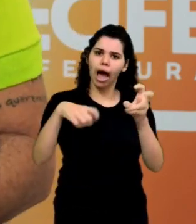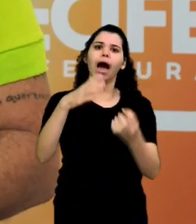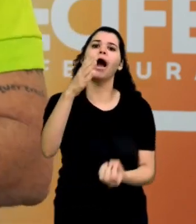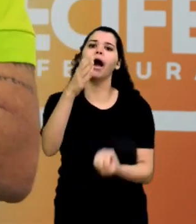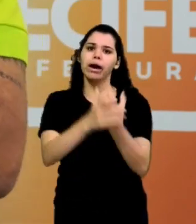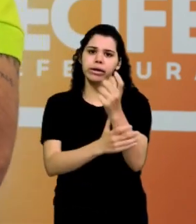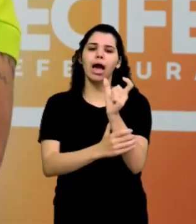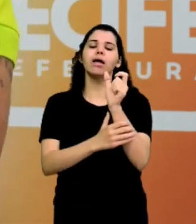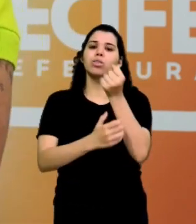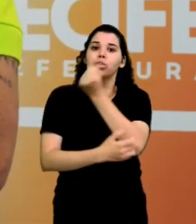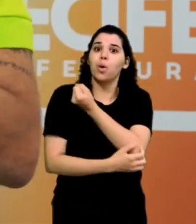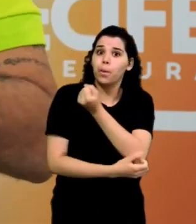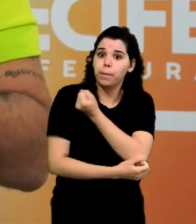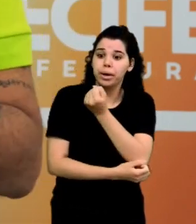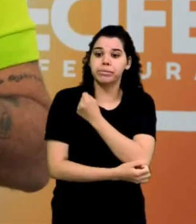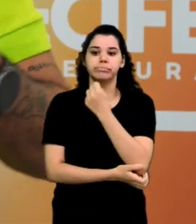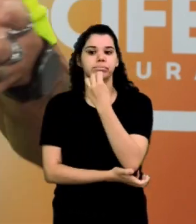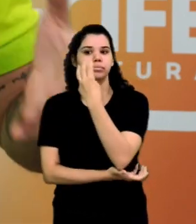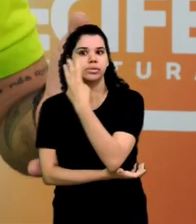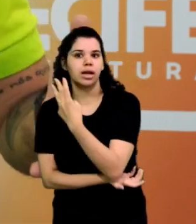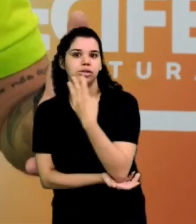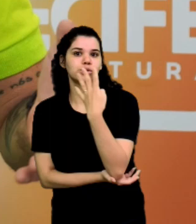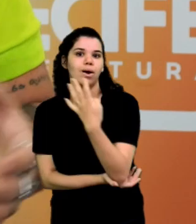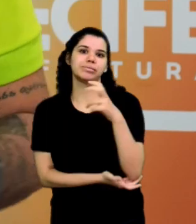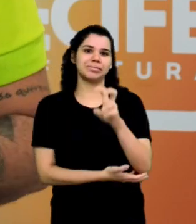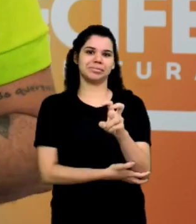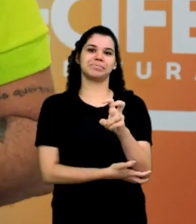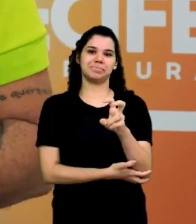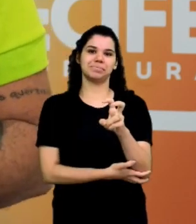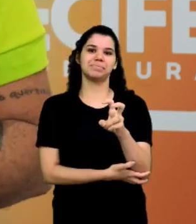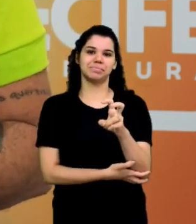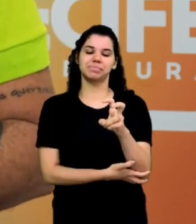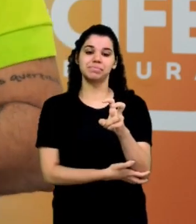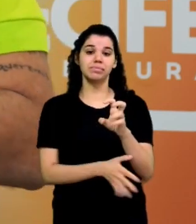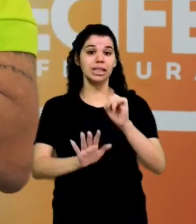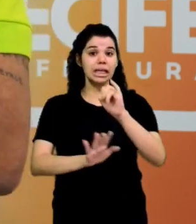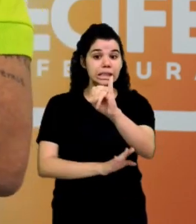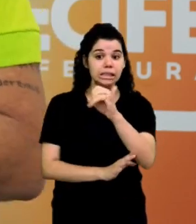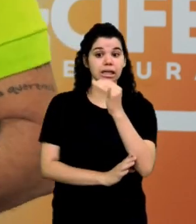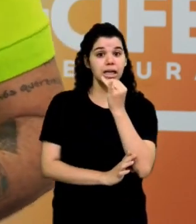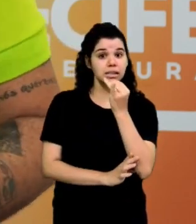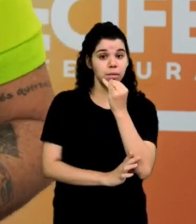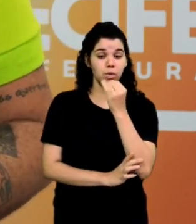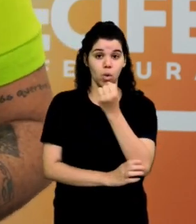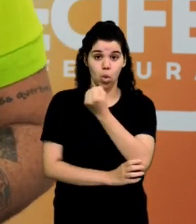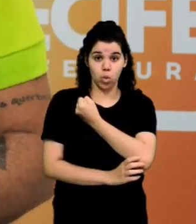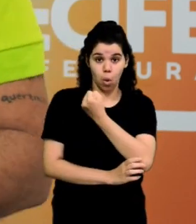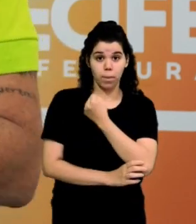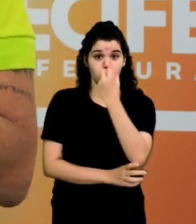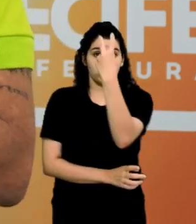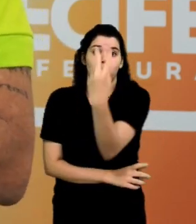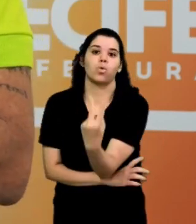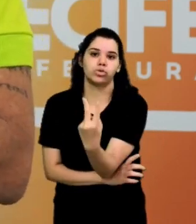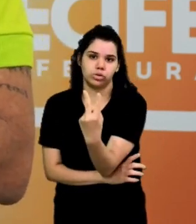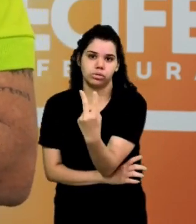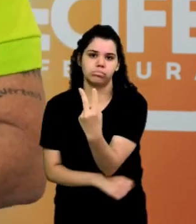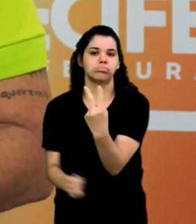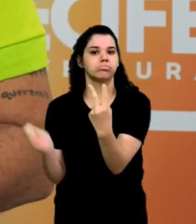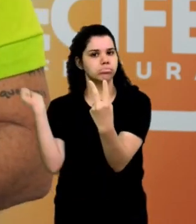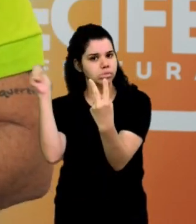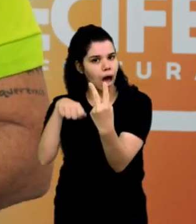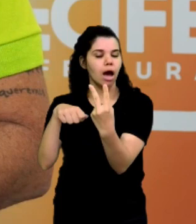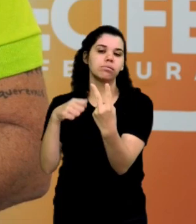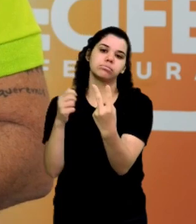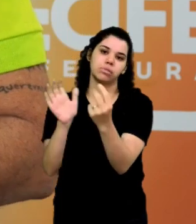um algarismo que serão 3, 4 e 5. Agora, se eu formar números com dois algarismos, eu posso formar, por